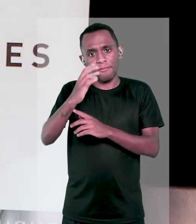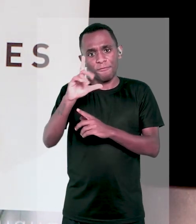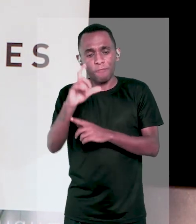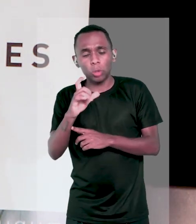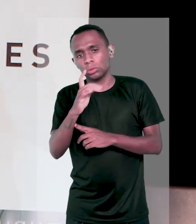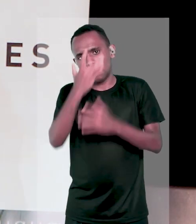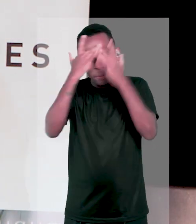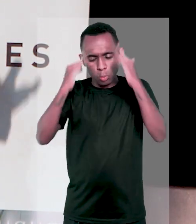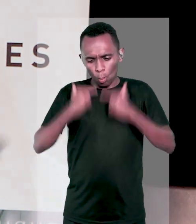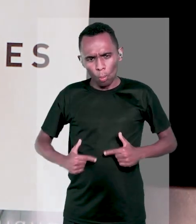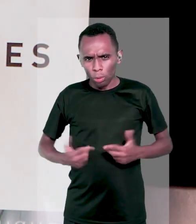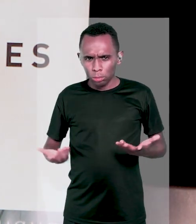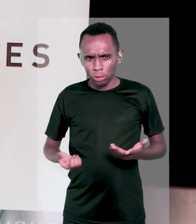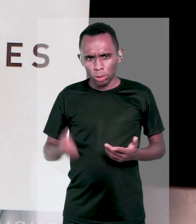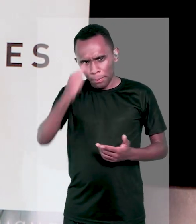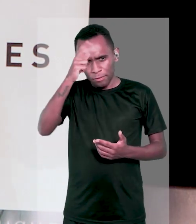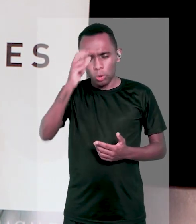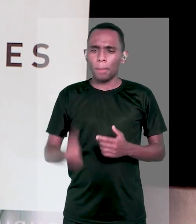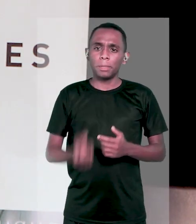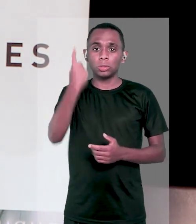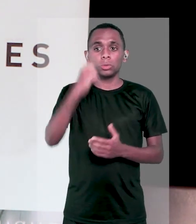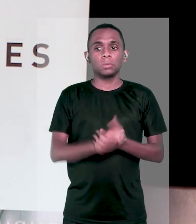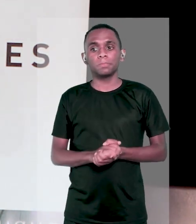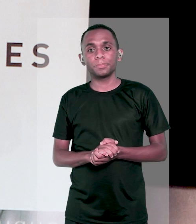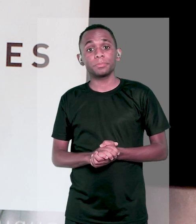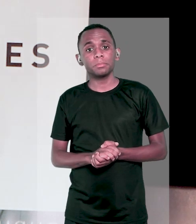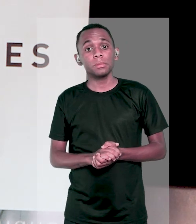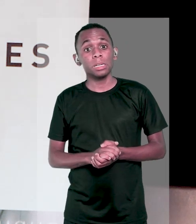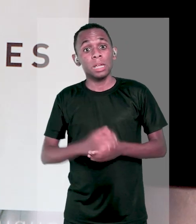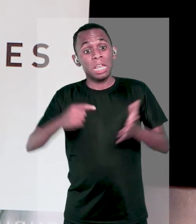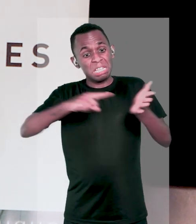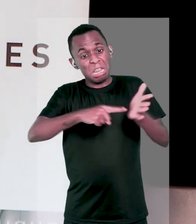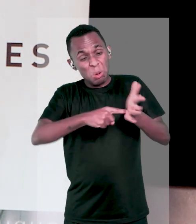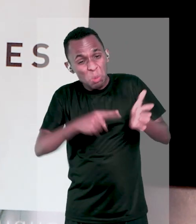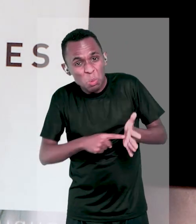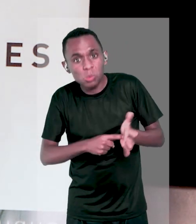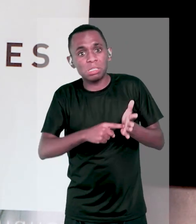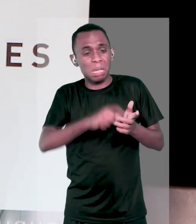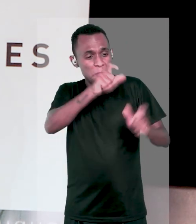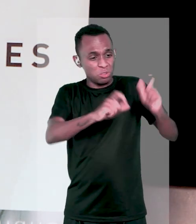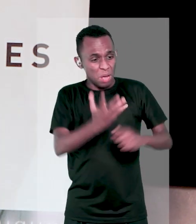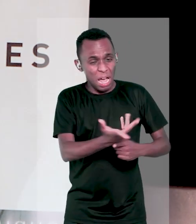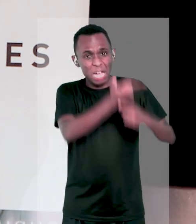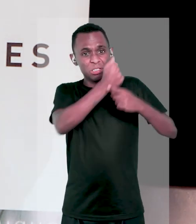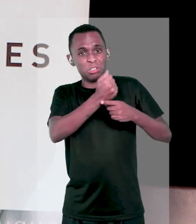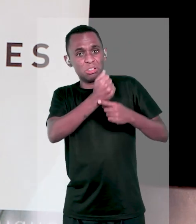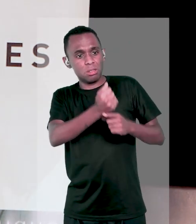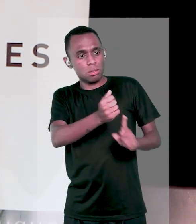essa abertura interessante porque mostra o quanto o corpo pode perturbar as pessoas nós